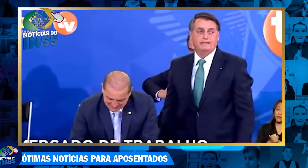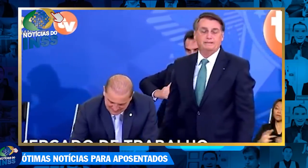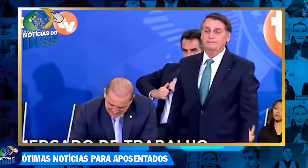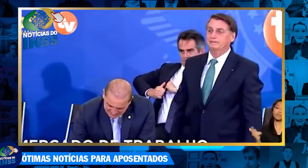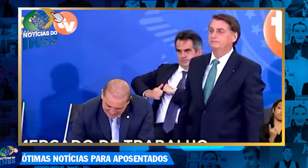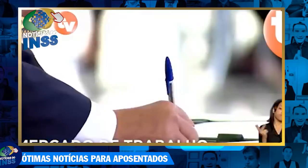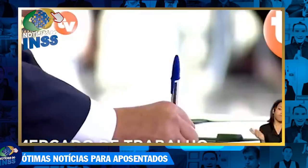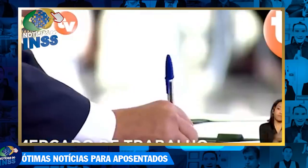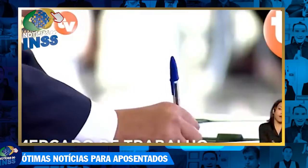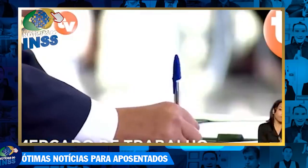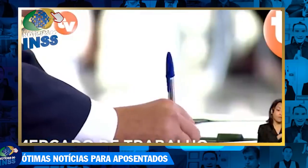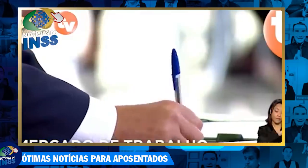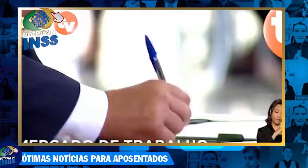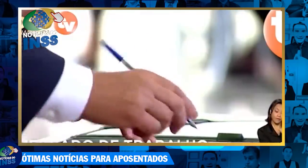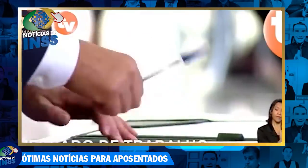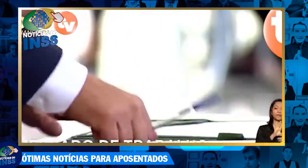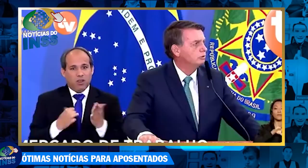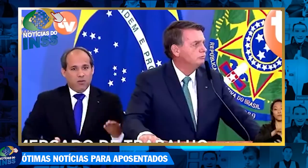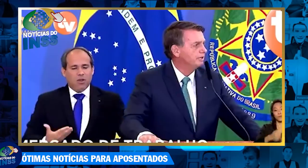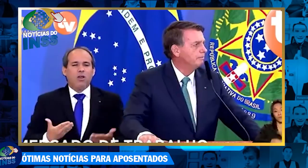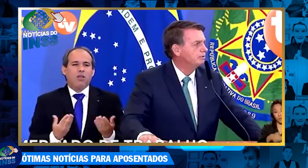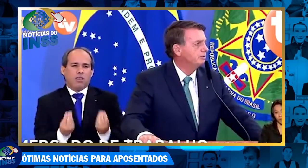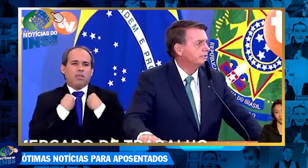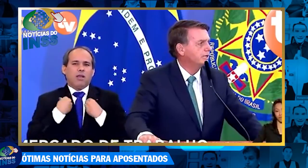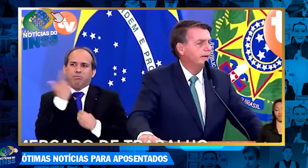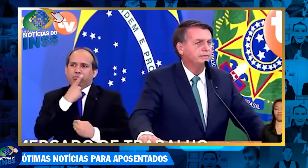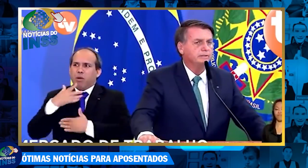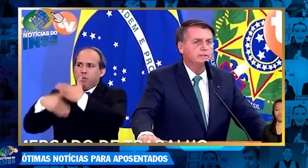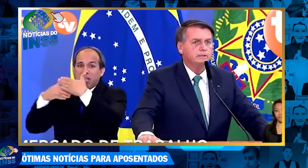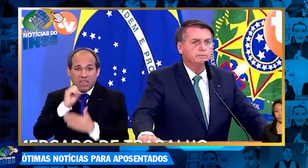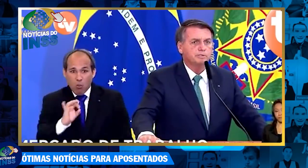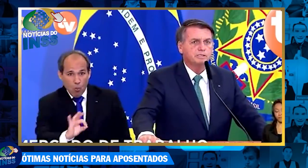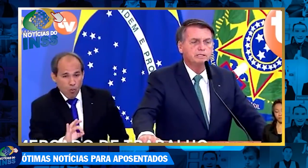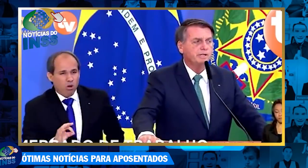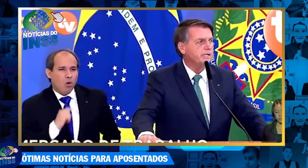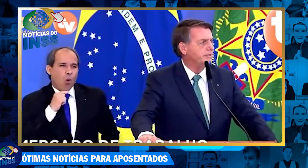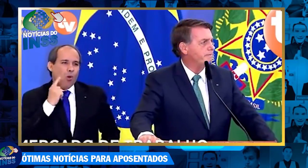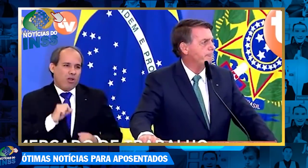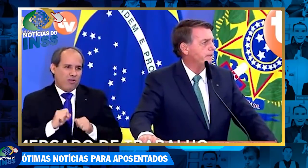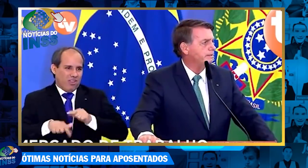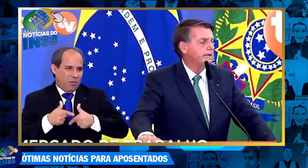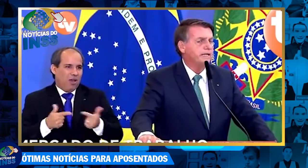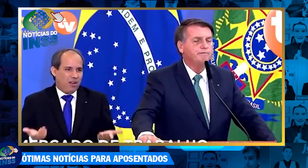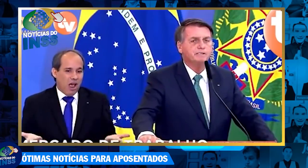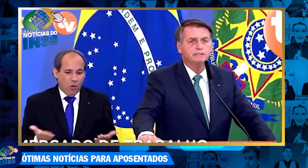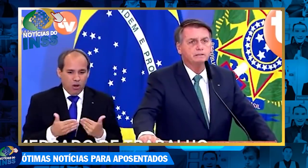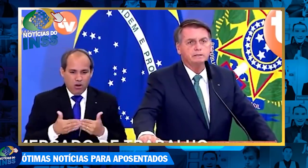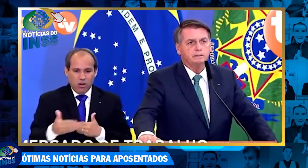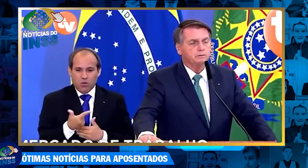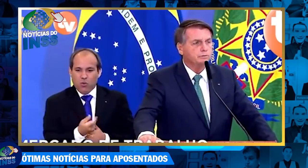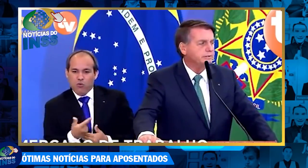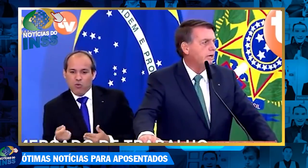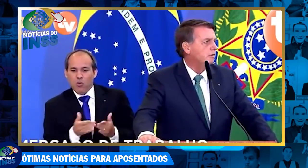Covid-19 no mercado de trabalho. Continuaremos o nosso trabalho, buscando esse ano dar ênfase